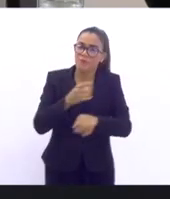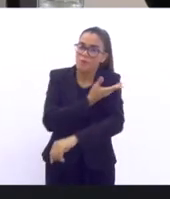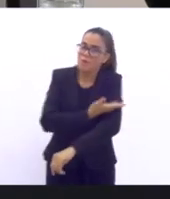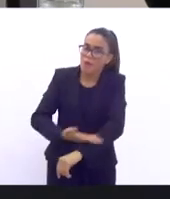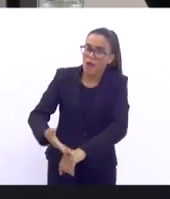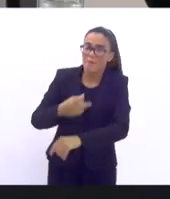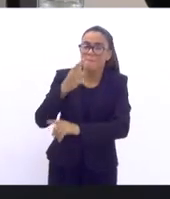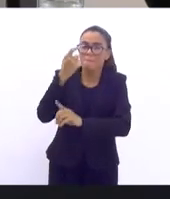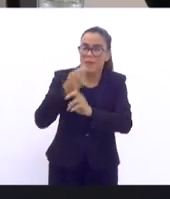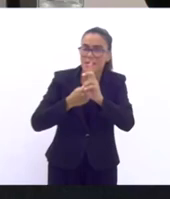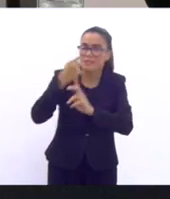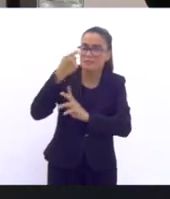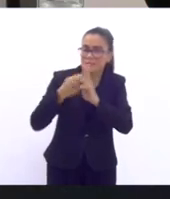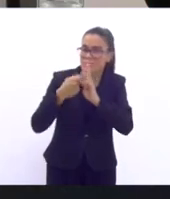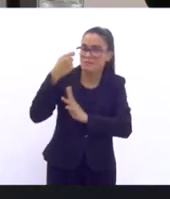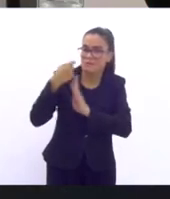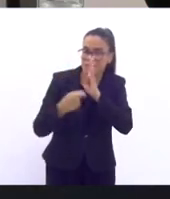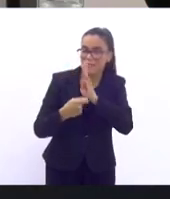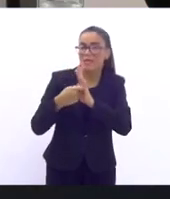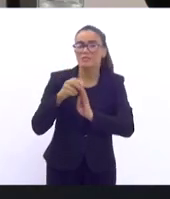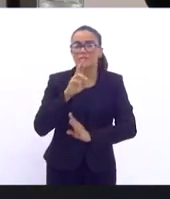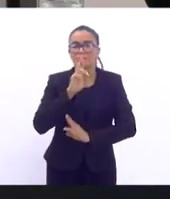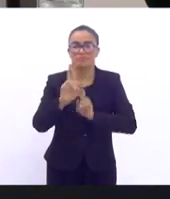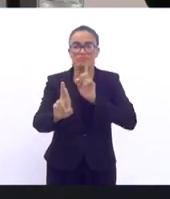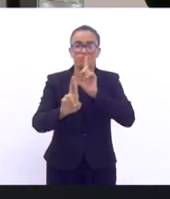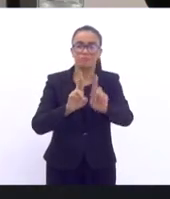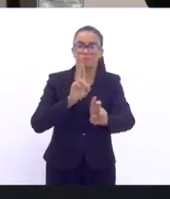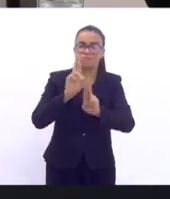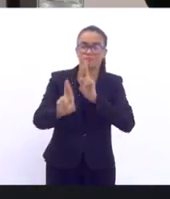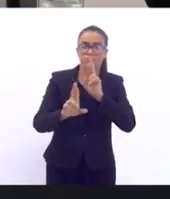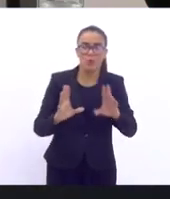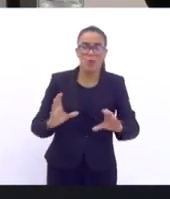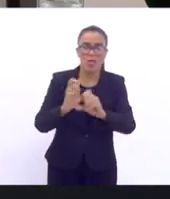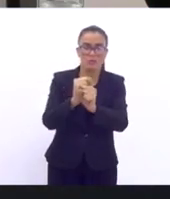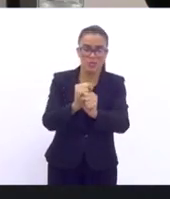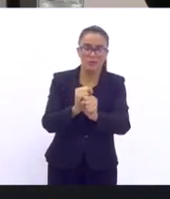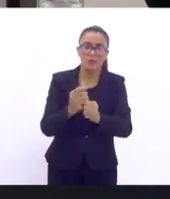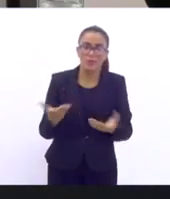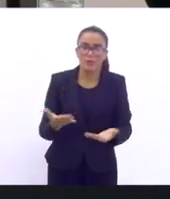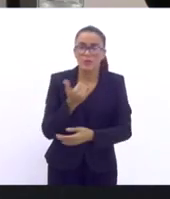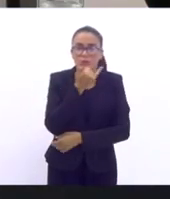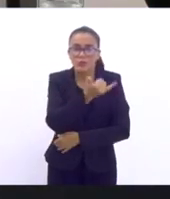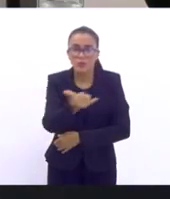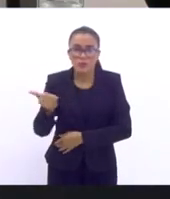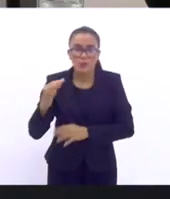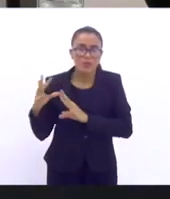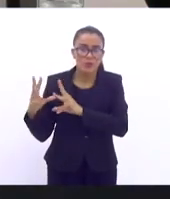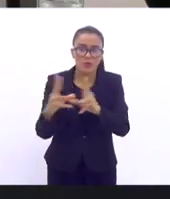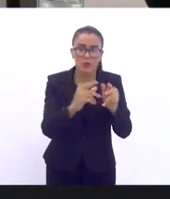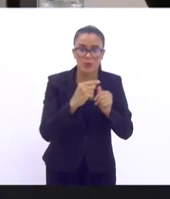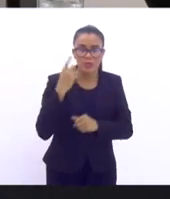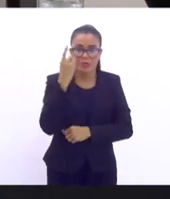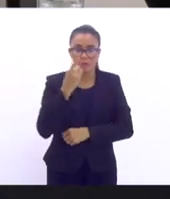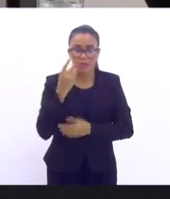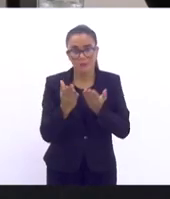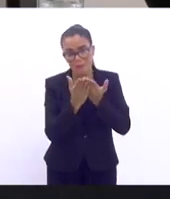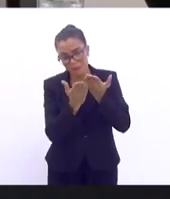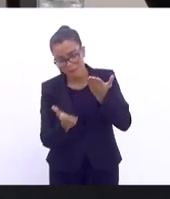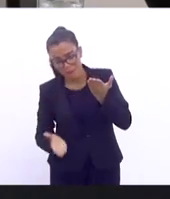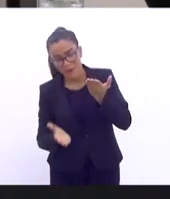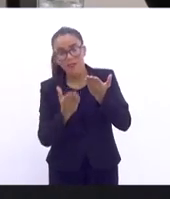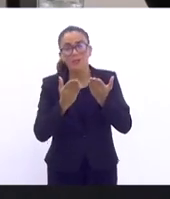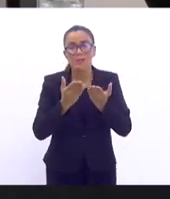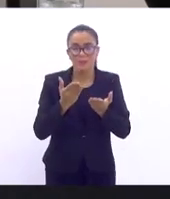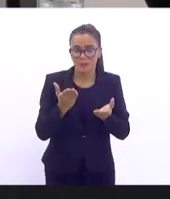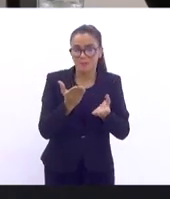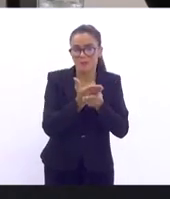de mês e mês a gente divulgar os resultados das votações Mas uma vez eu peço desculpas a todos os deputados pelo volume de processo a gente